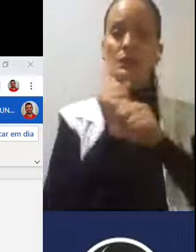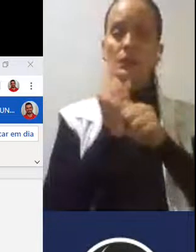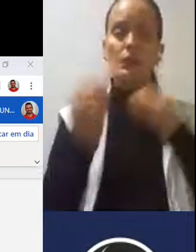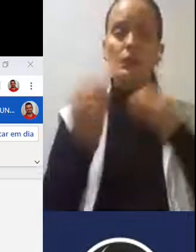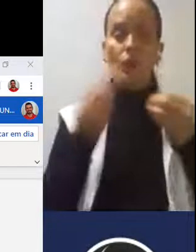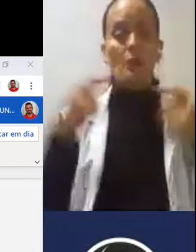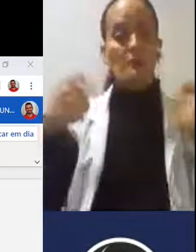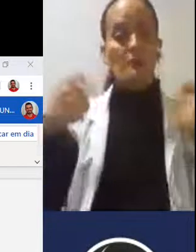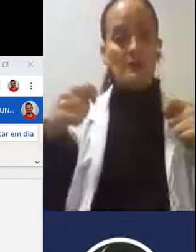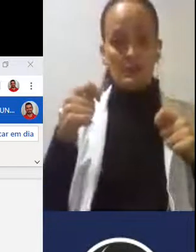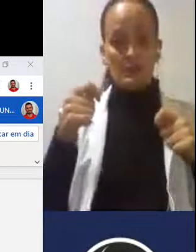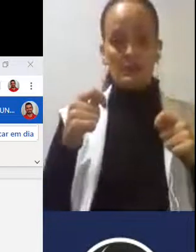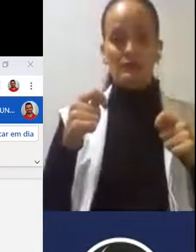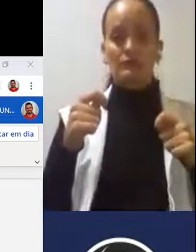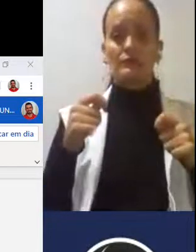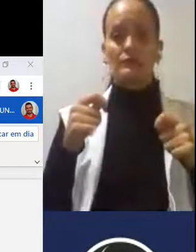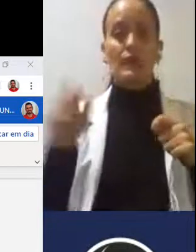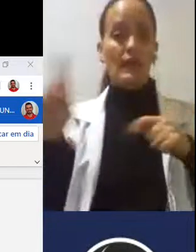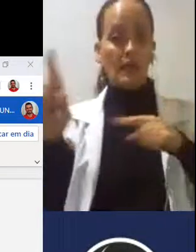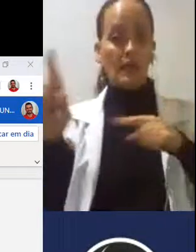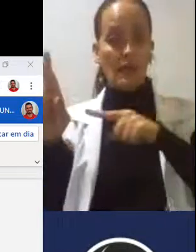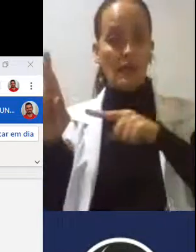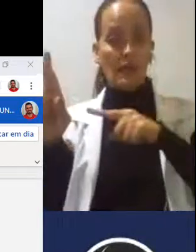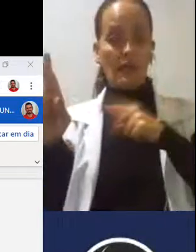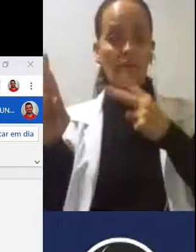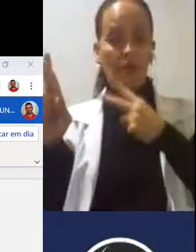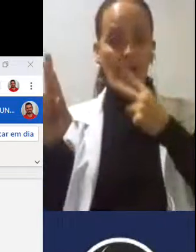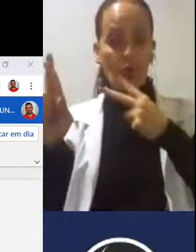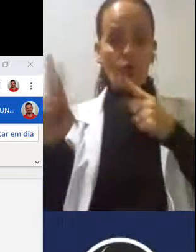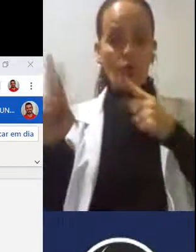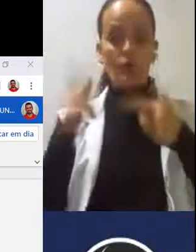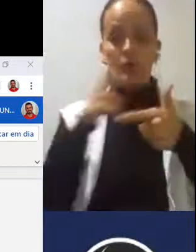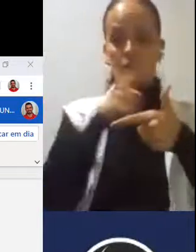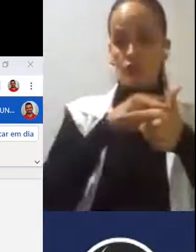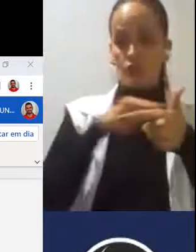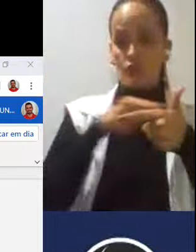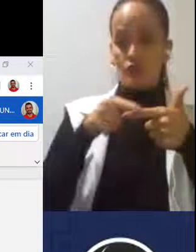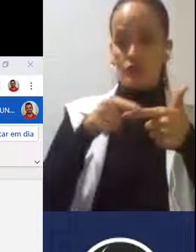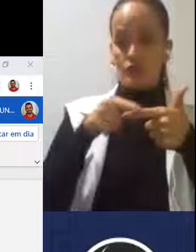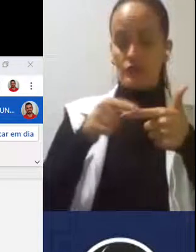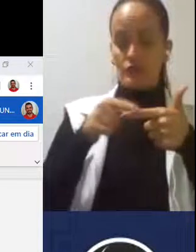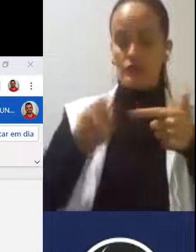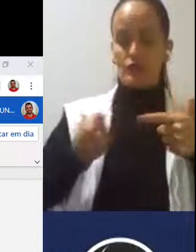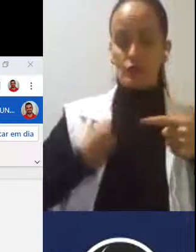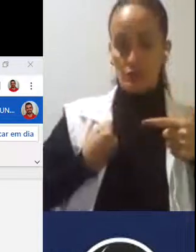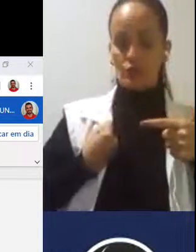valor da resistência e dividir pelo número